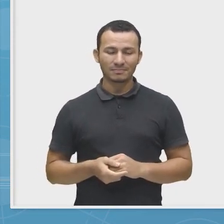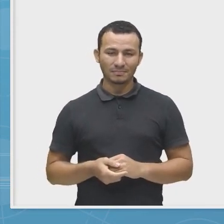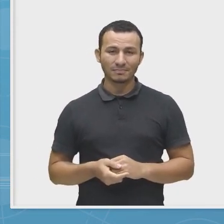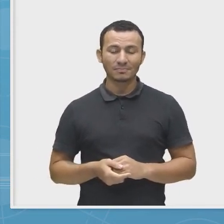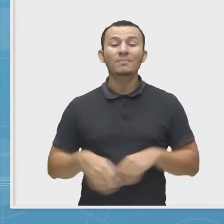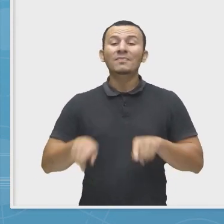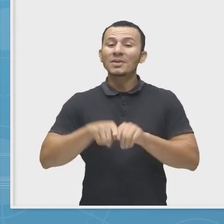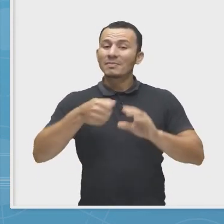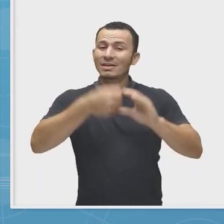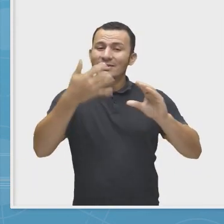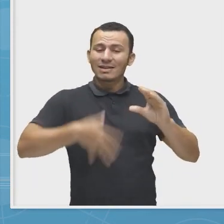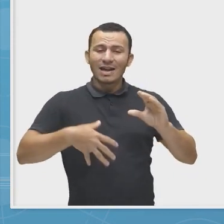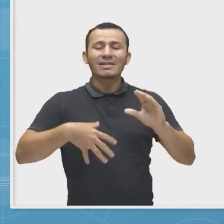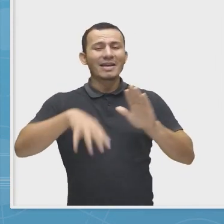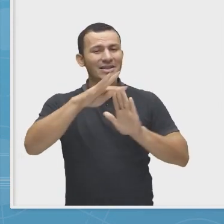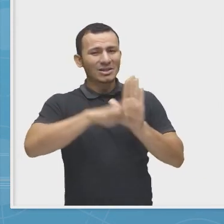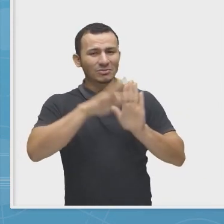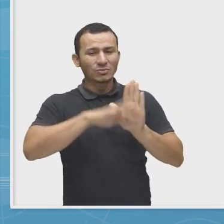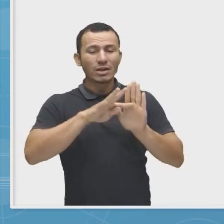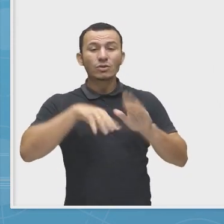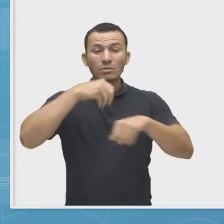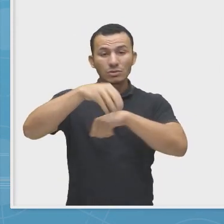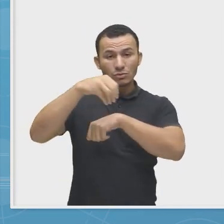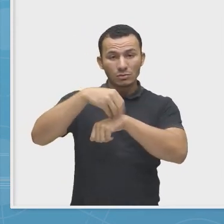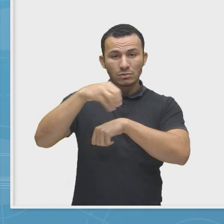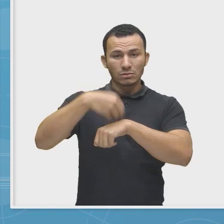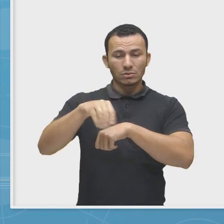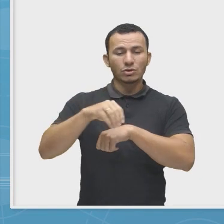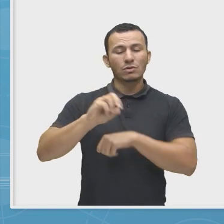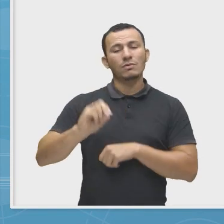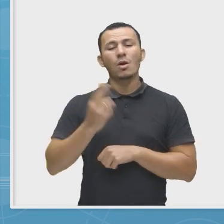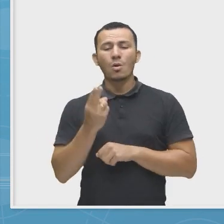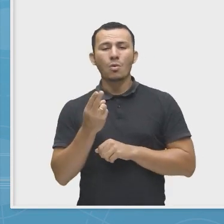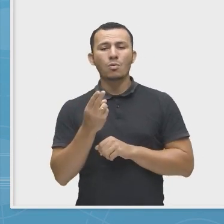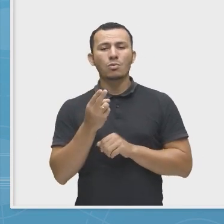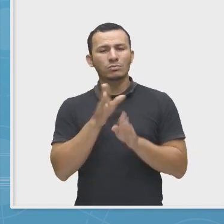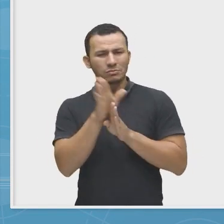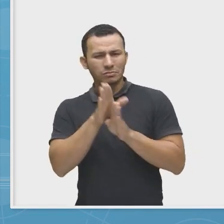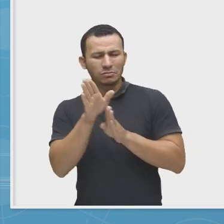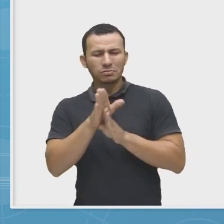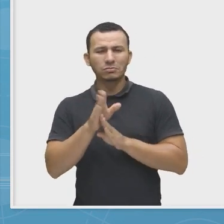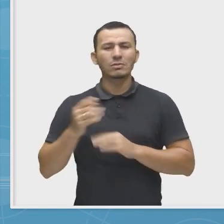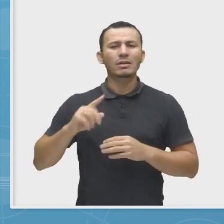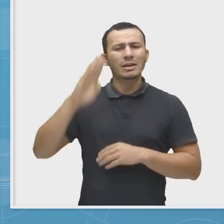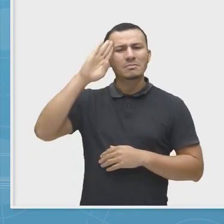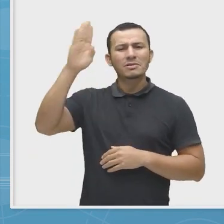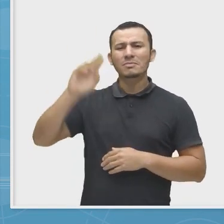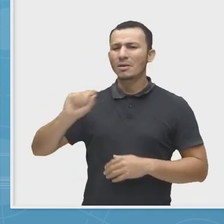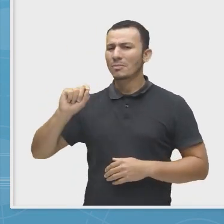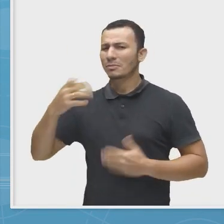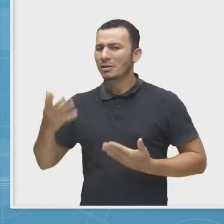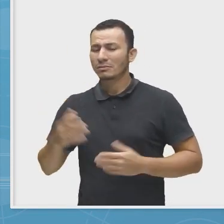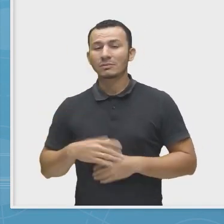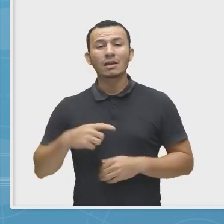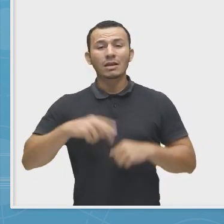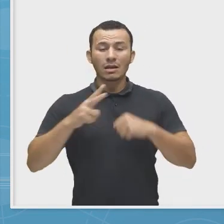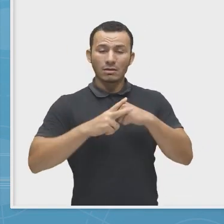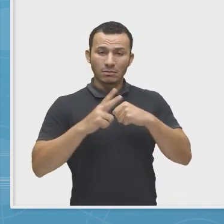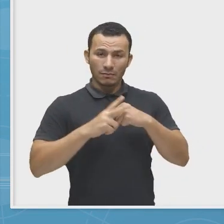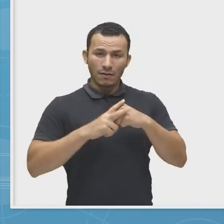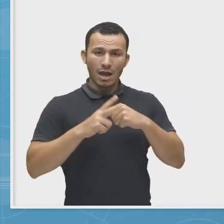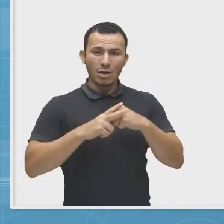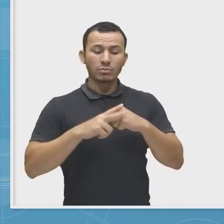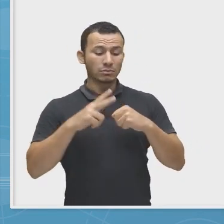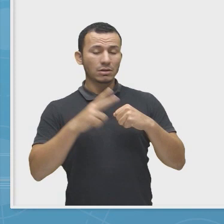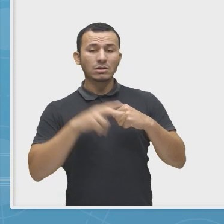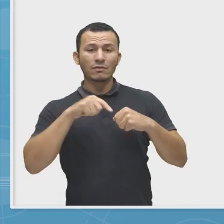as características dos textos injuntivos ou instrucionais, o que vai predominar nele? Os verbos no imperativo, que vão